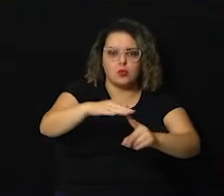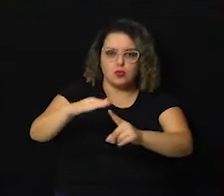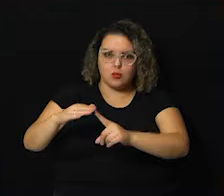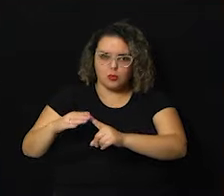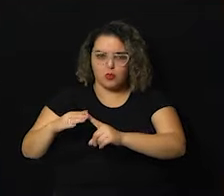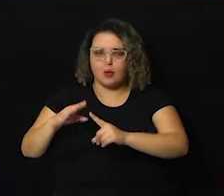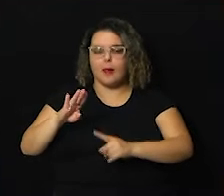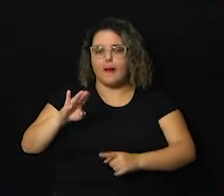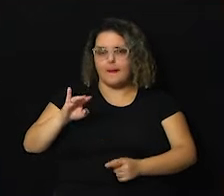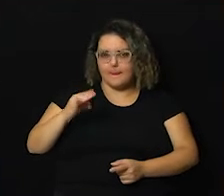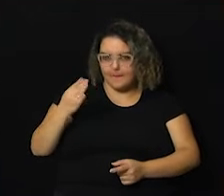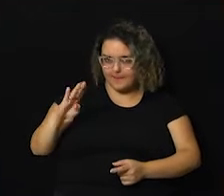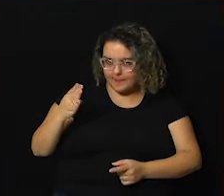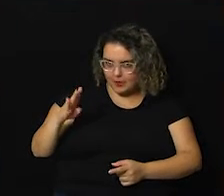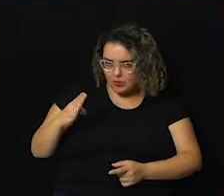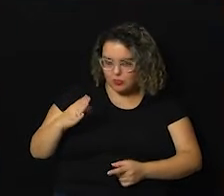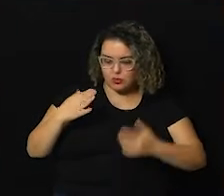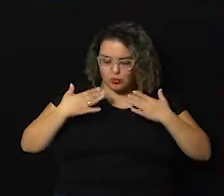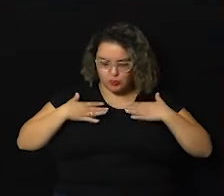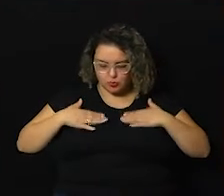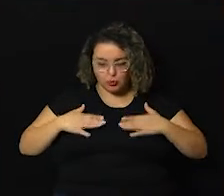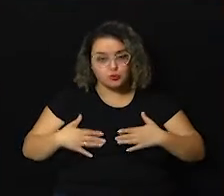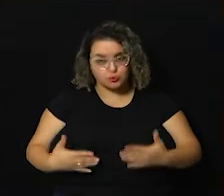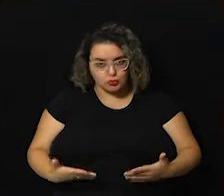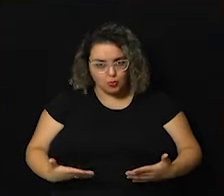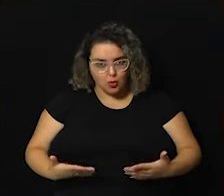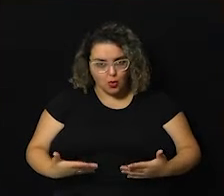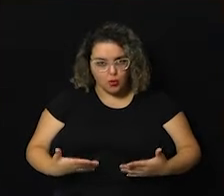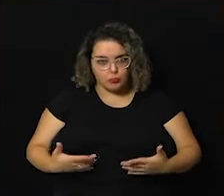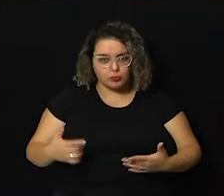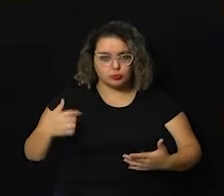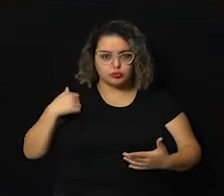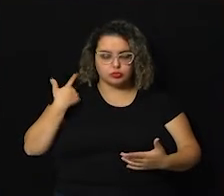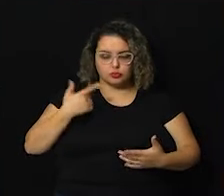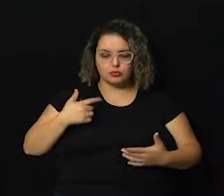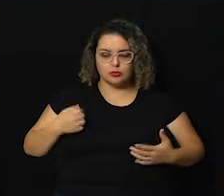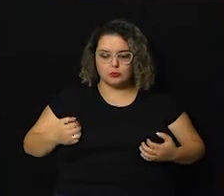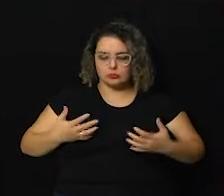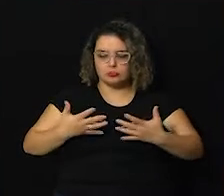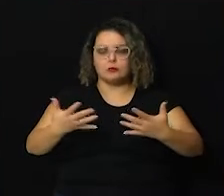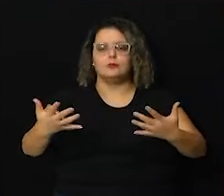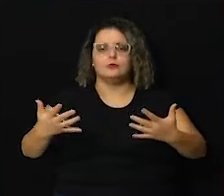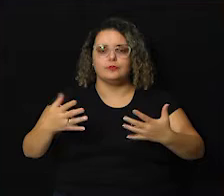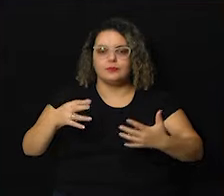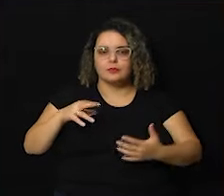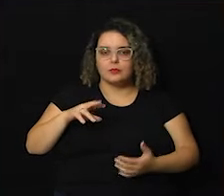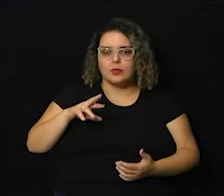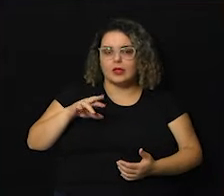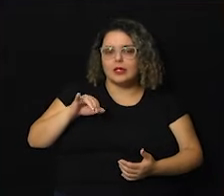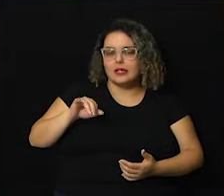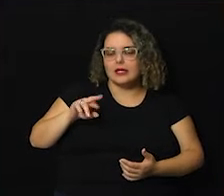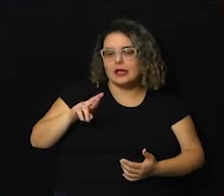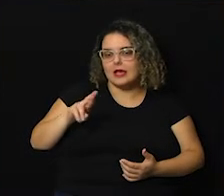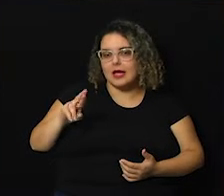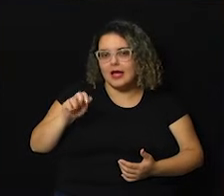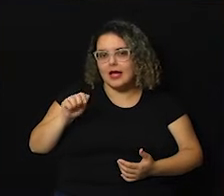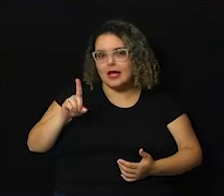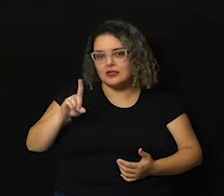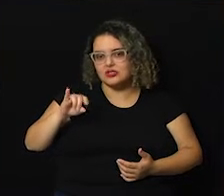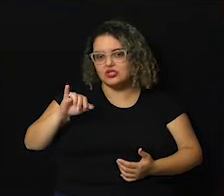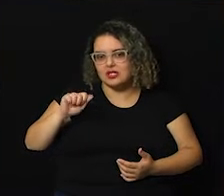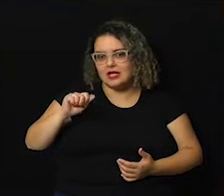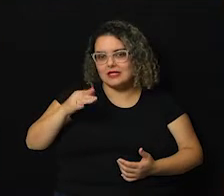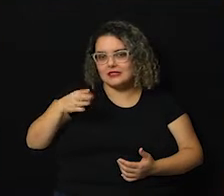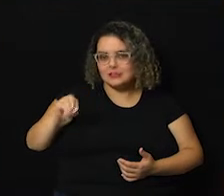a biologia, tá? Para o nosso corpo. Então, nós somos expostos à irradiação ionizante ou não todos